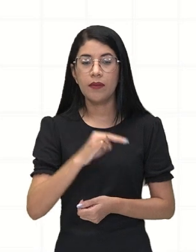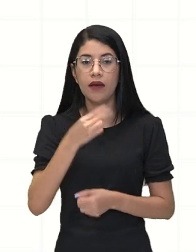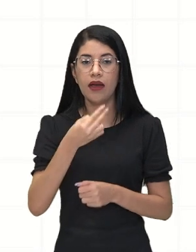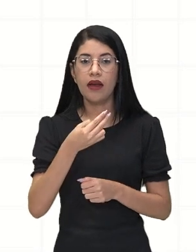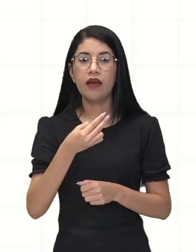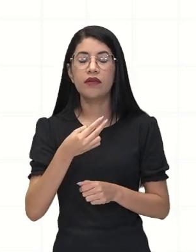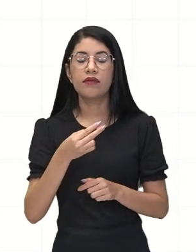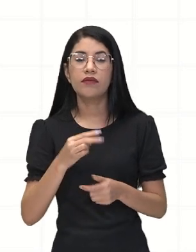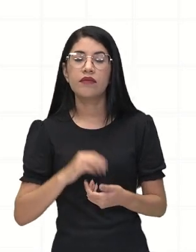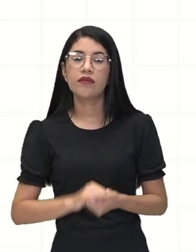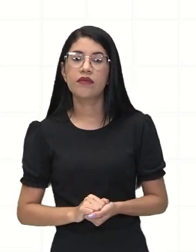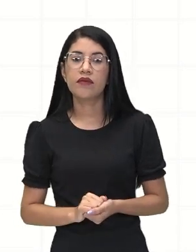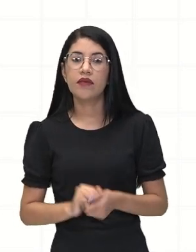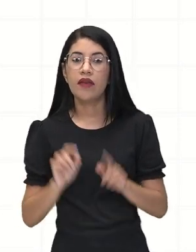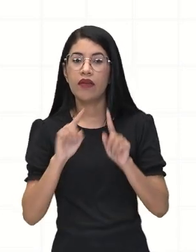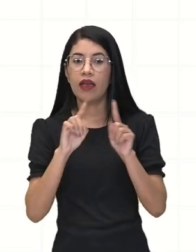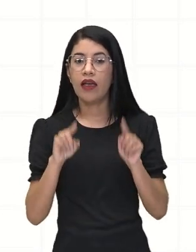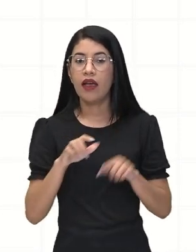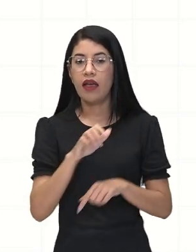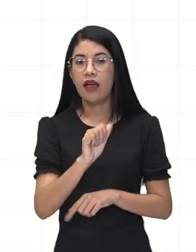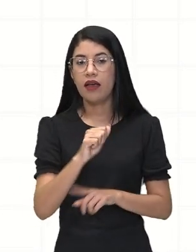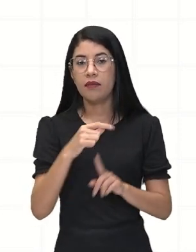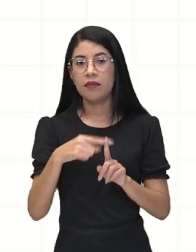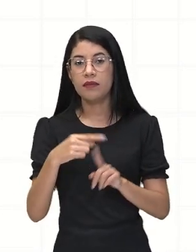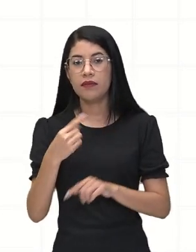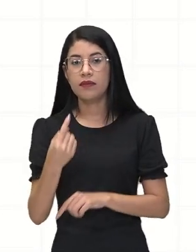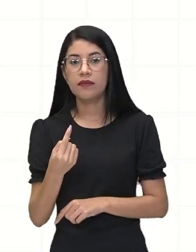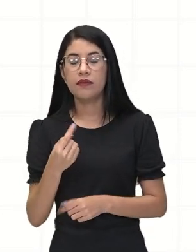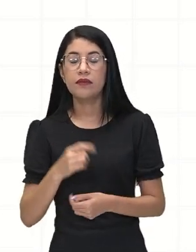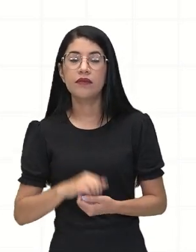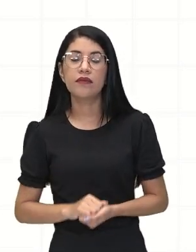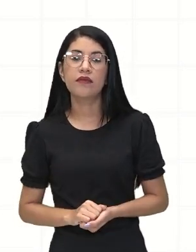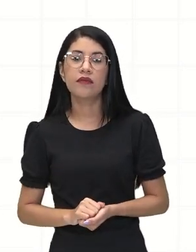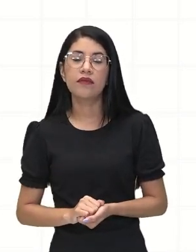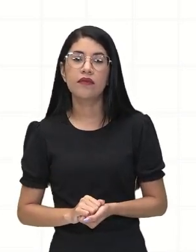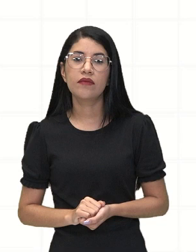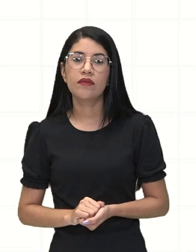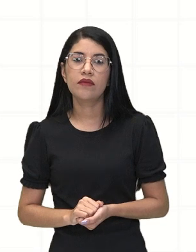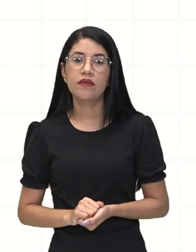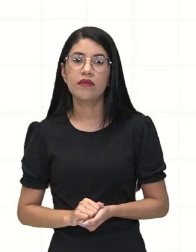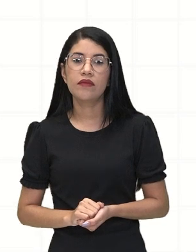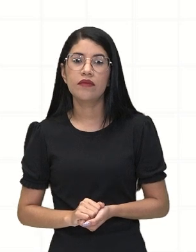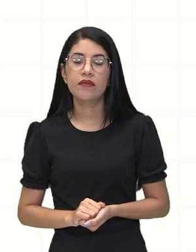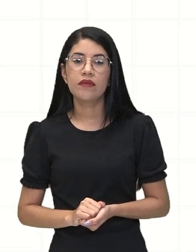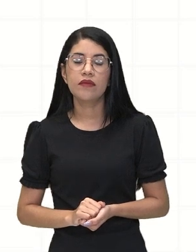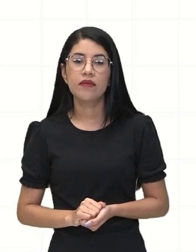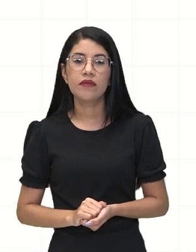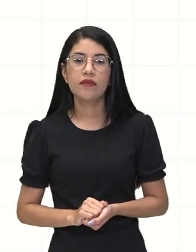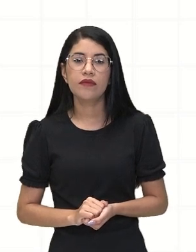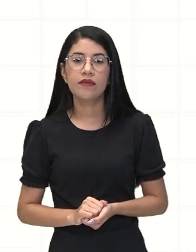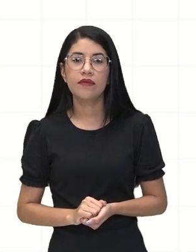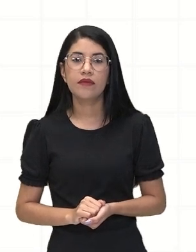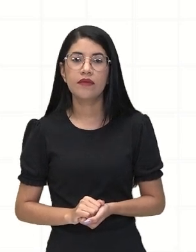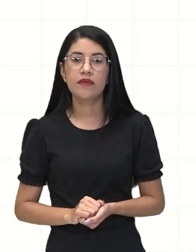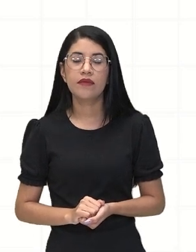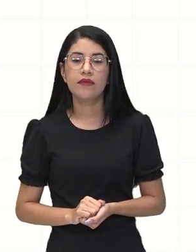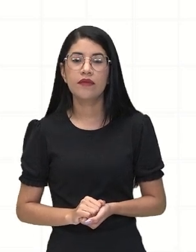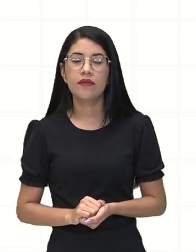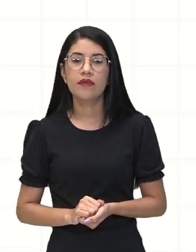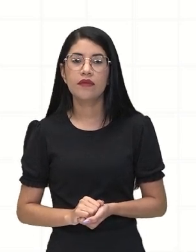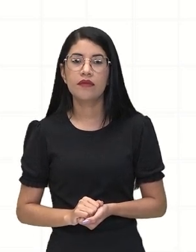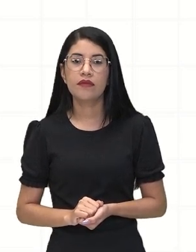a ao quadrado sobra a. A ao quadrado dividido por a ao quadrado, um número dividido por ele mesmo, é quem?